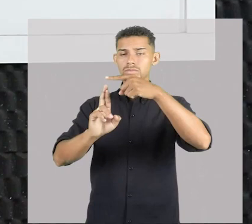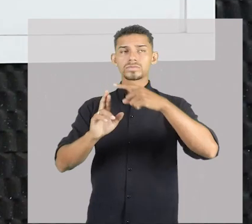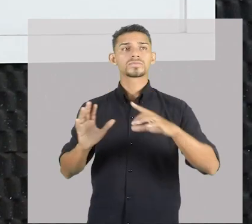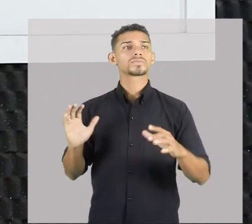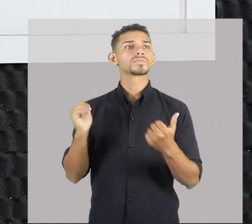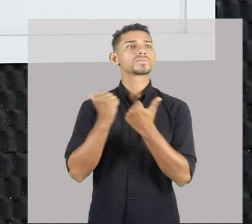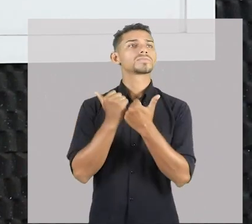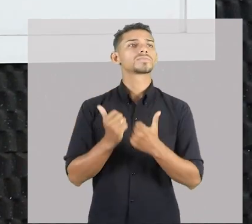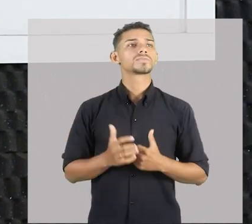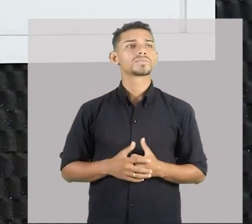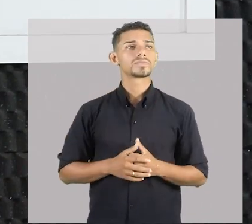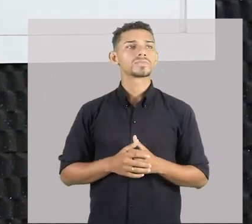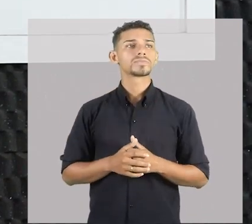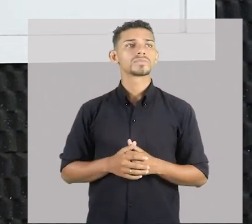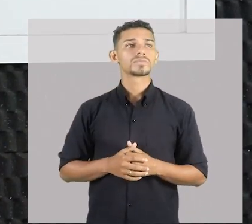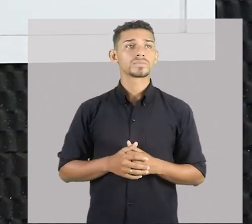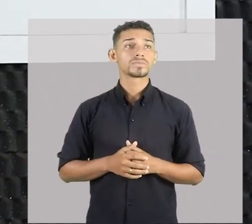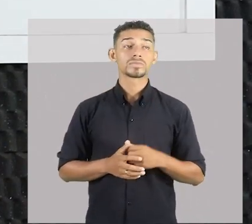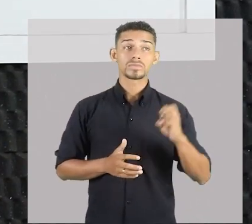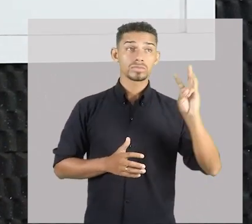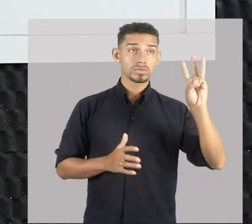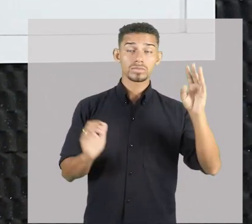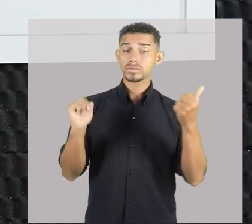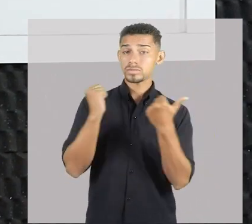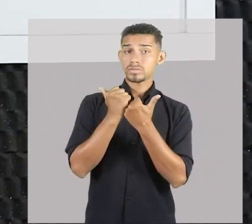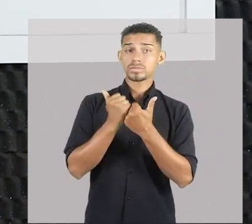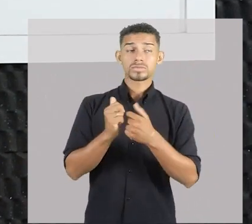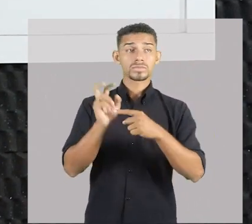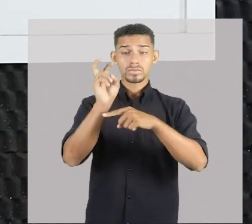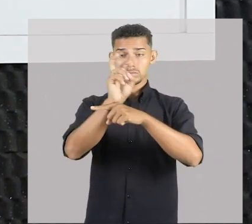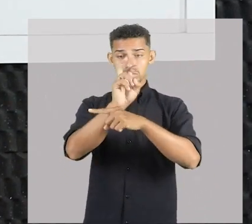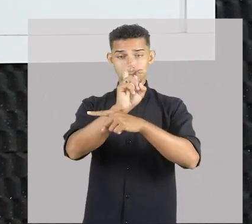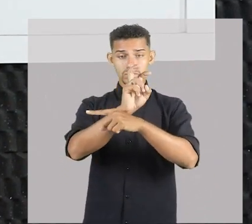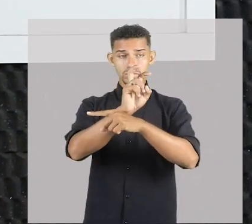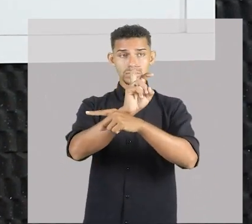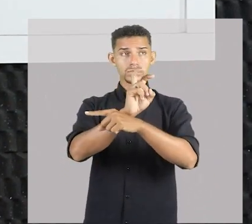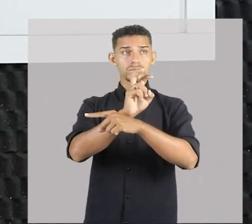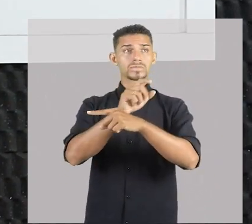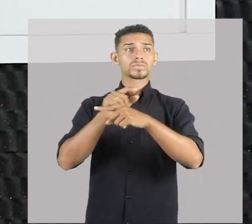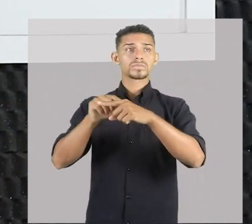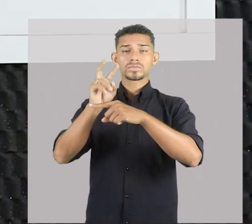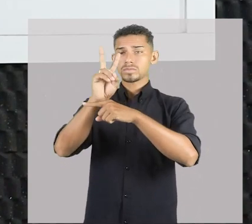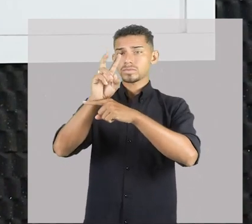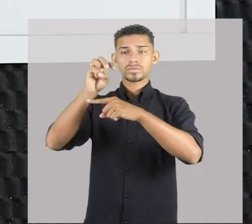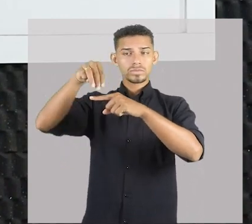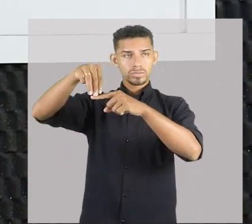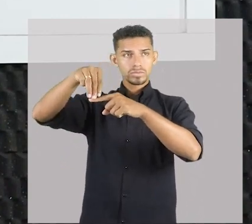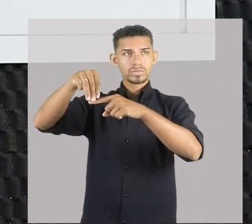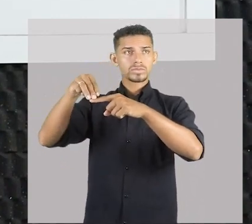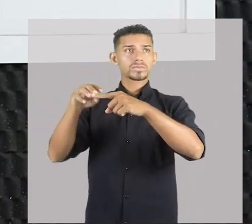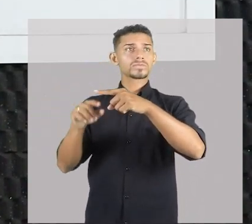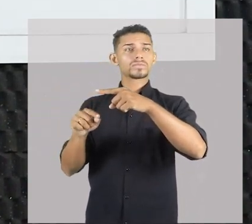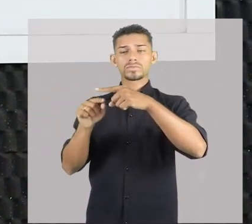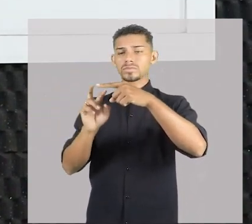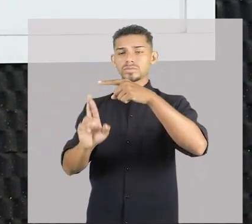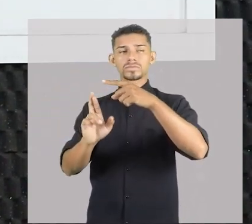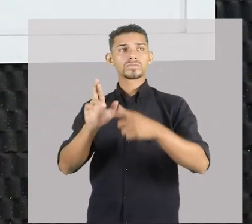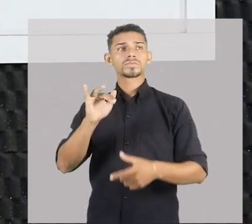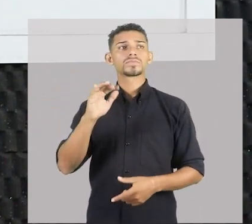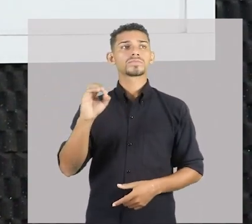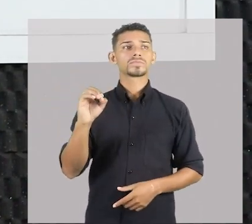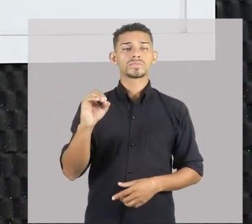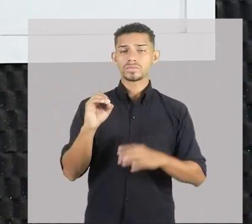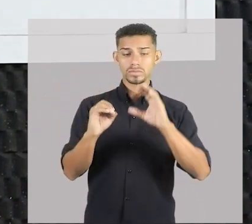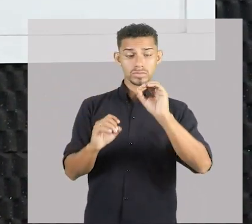os valores? O ômega é 5. 5 é igual a velocidade média dividido pelo raio. Cadê o